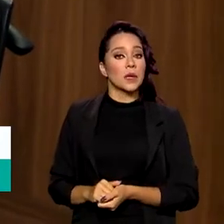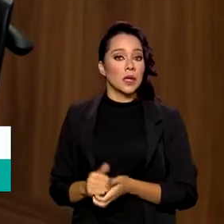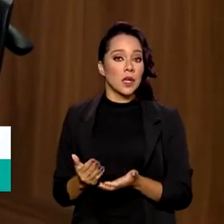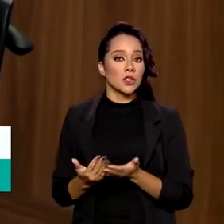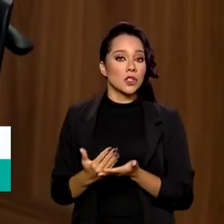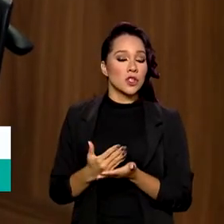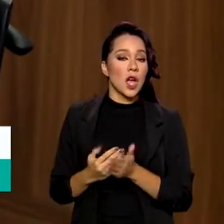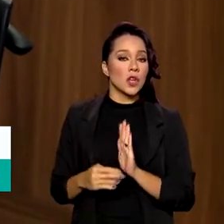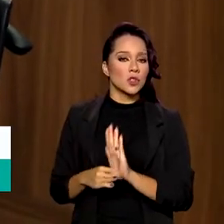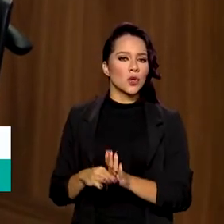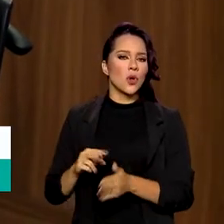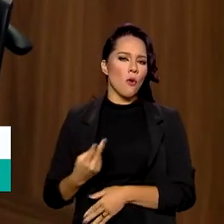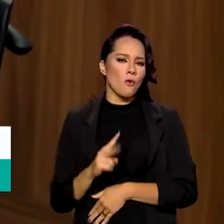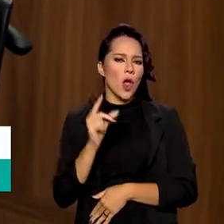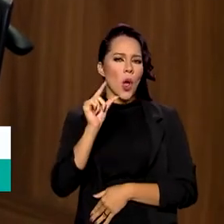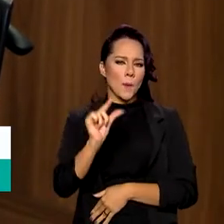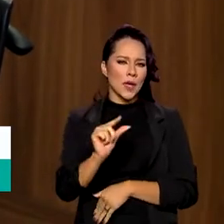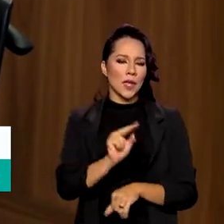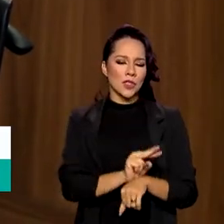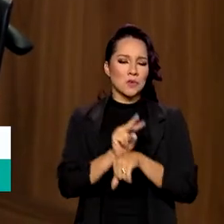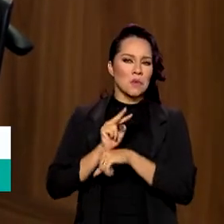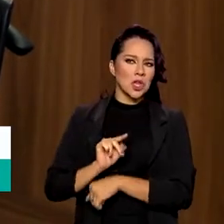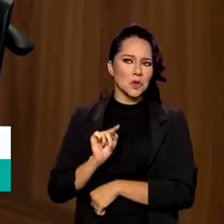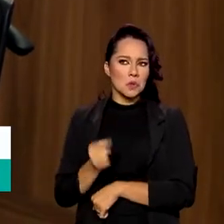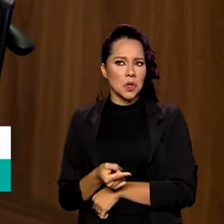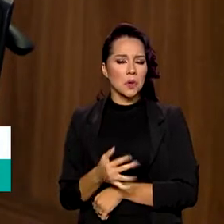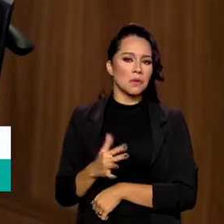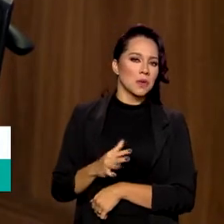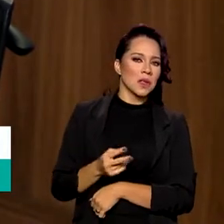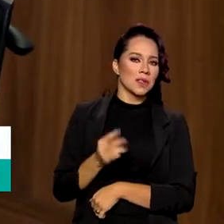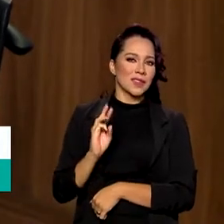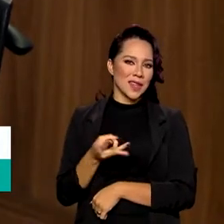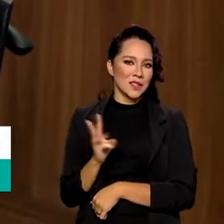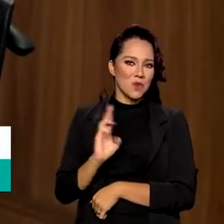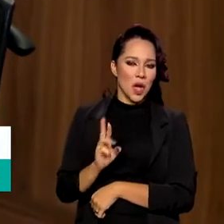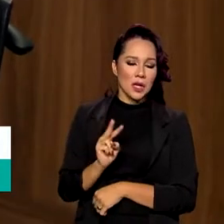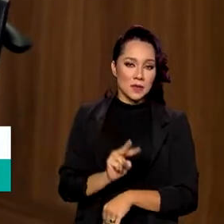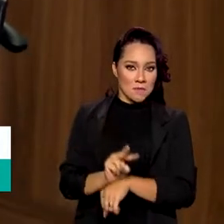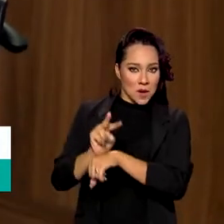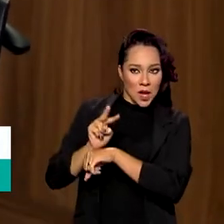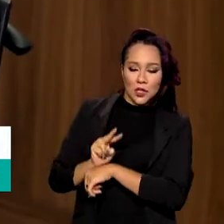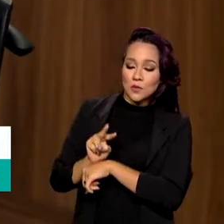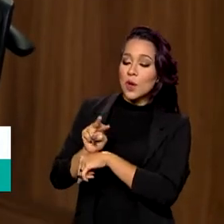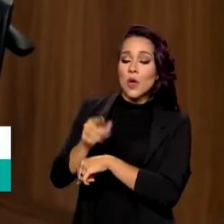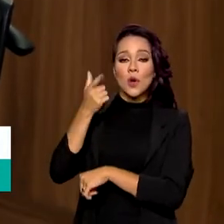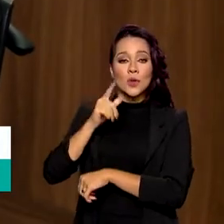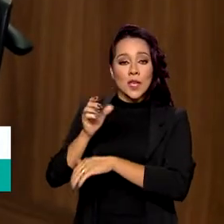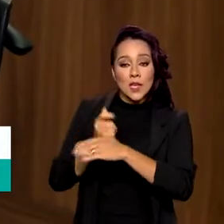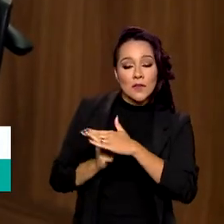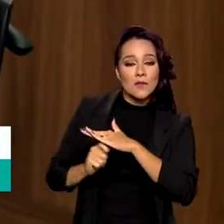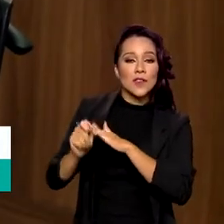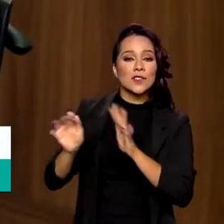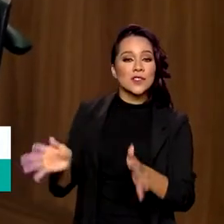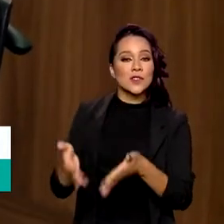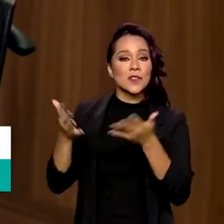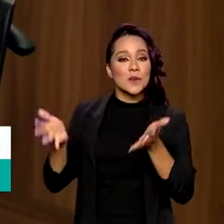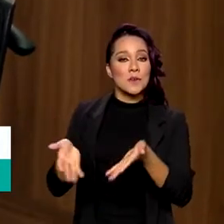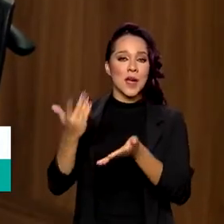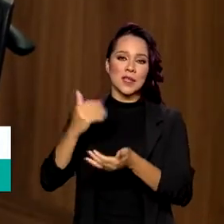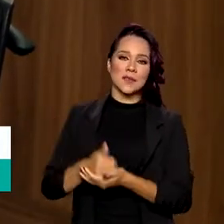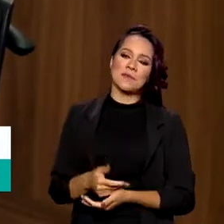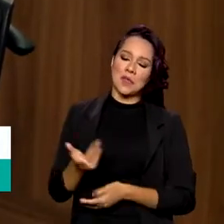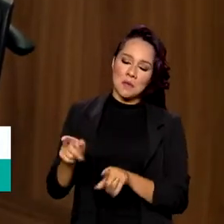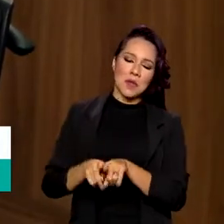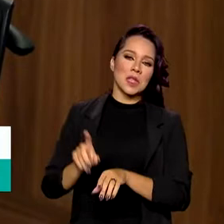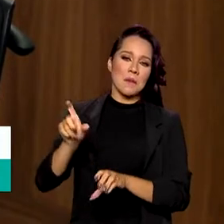médio pequeno que a gente chama um valor bem pequenininho de empréstimo de mínimo 3000 E aí com esse crescimento ela tem outros créditos maiores e a